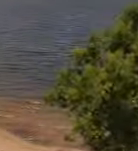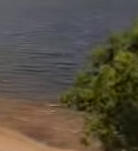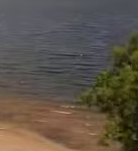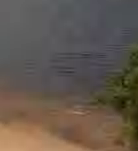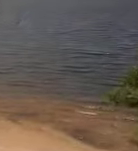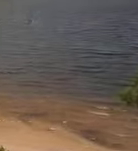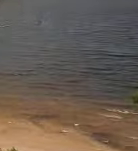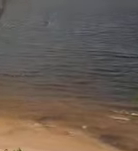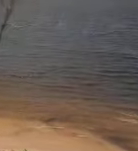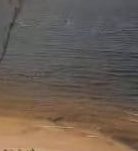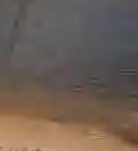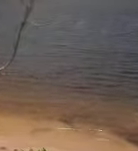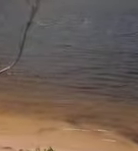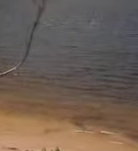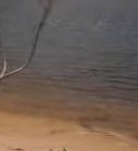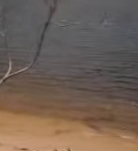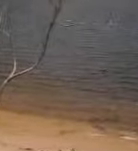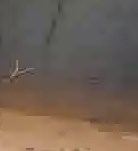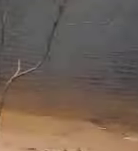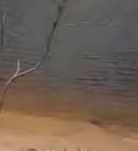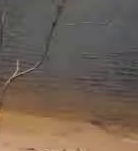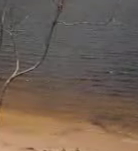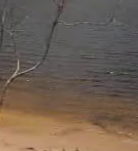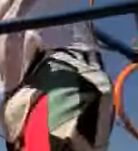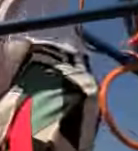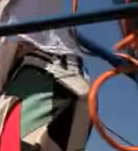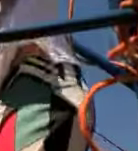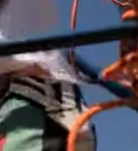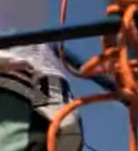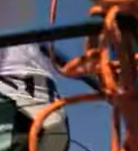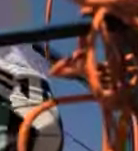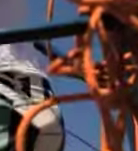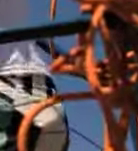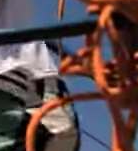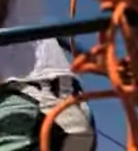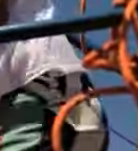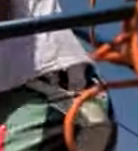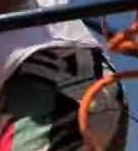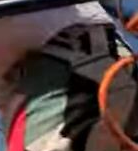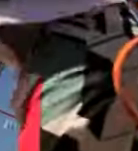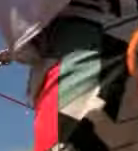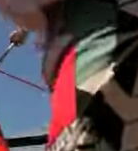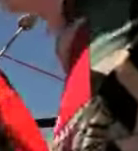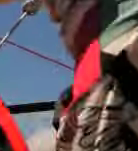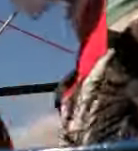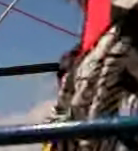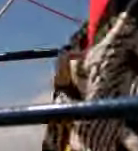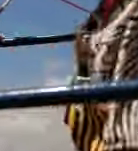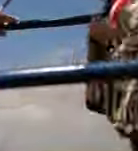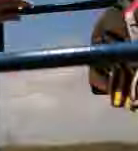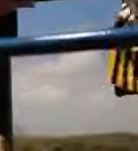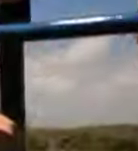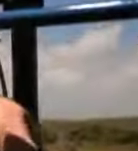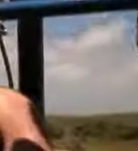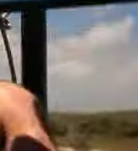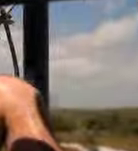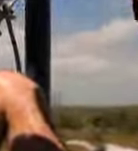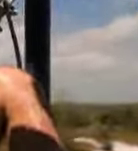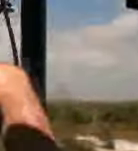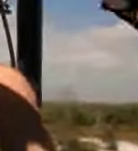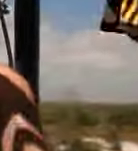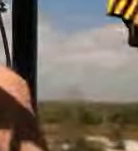lagoa de águas turvas e pouca vegetação em volta. Do alto de uma estrutura de ferro, um homem veste o colete salva-vidas